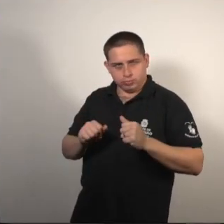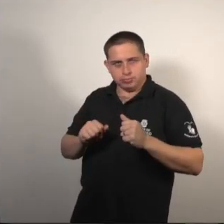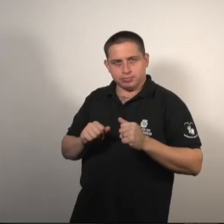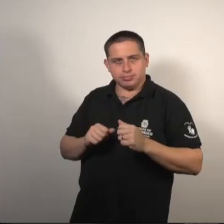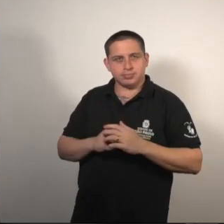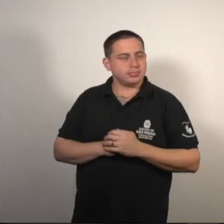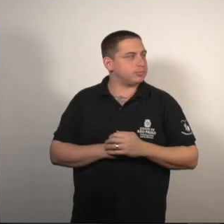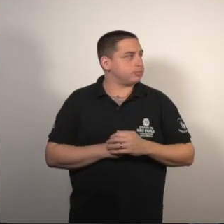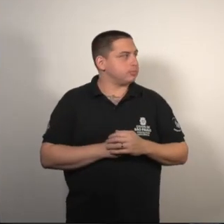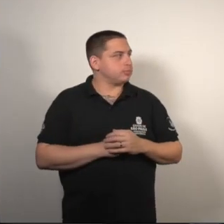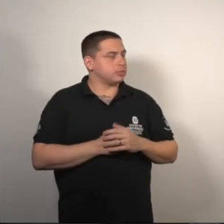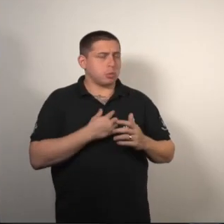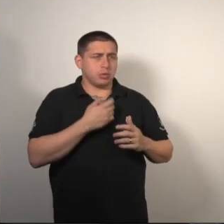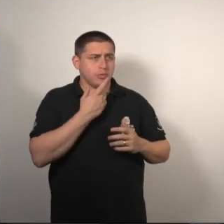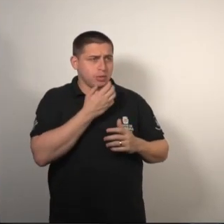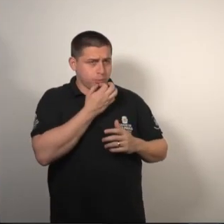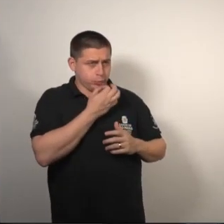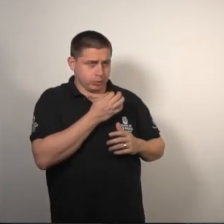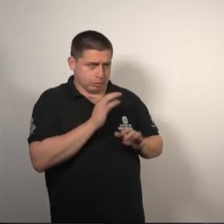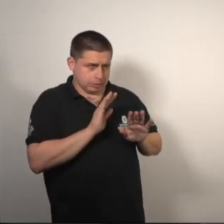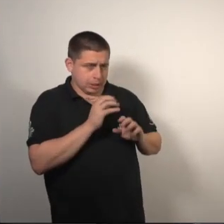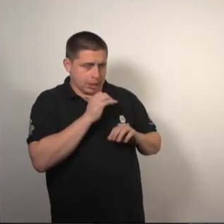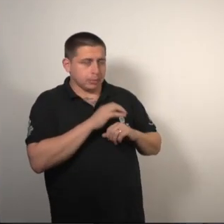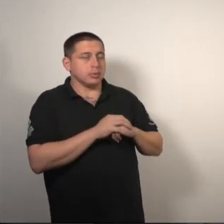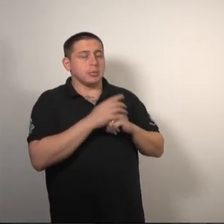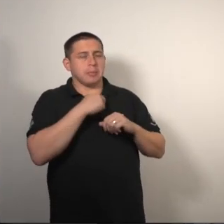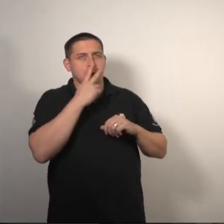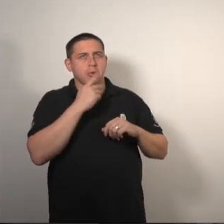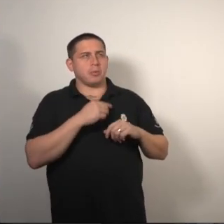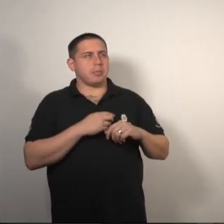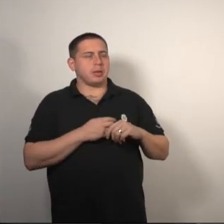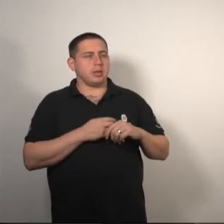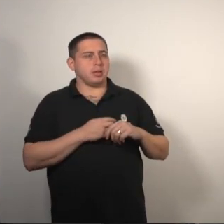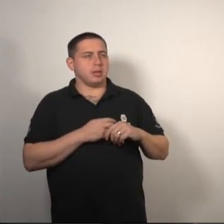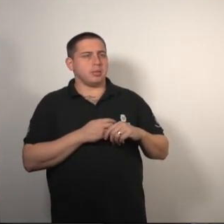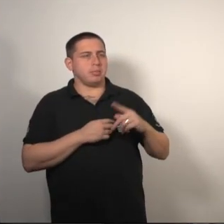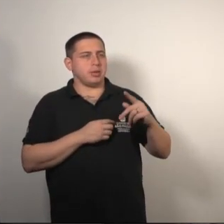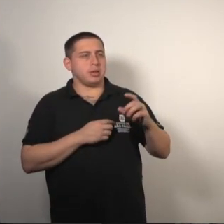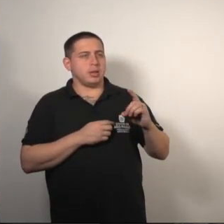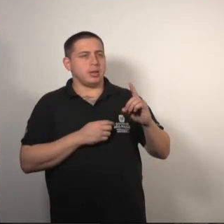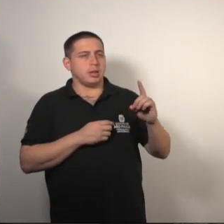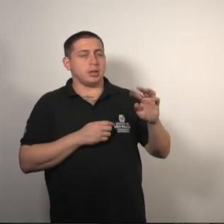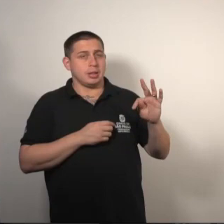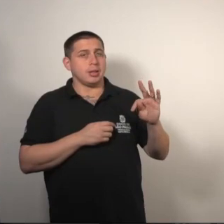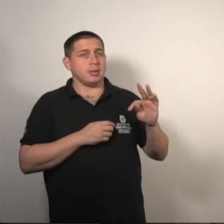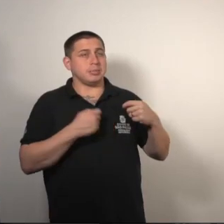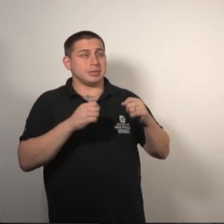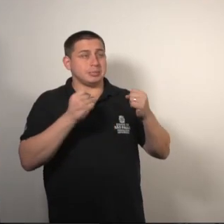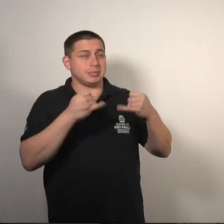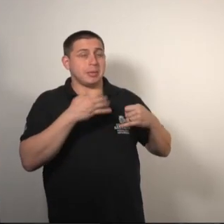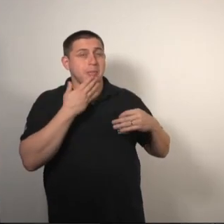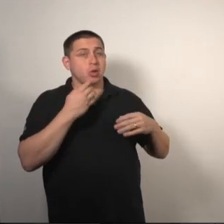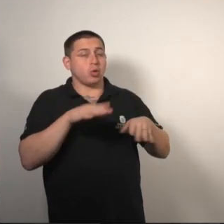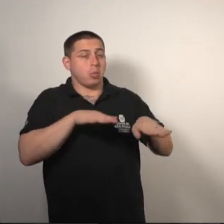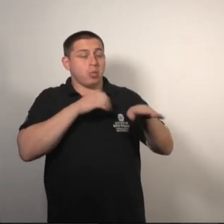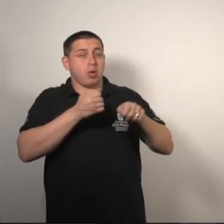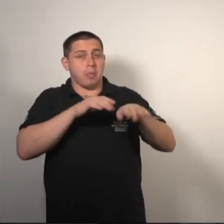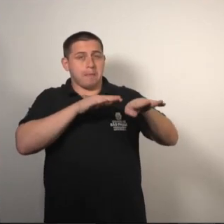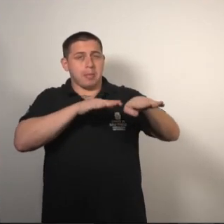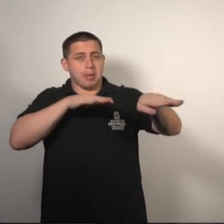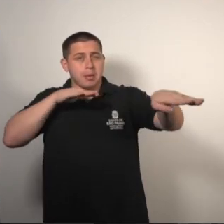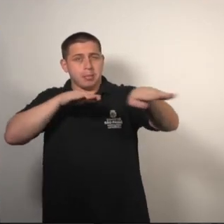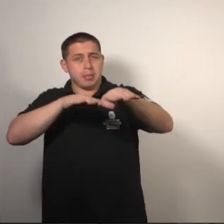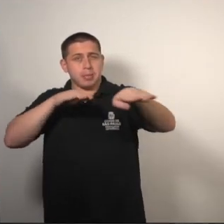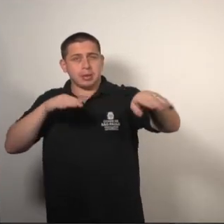Posso dar um pitaco só, Bruno? Eu acho que o PDDT, vocês precisavam explicar melhor aí com relação a essa questão do trânsito, viu, Marcos? Para